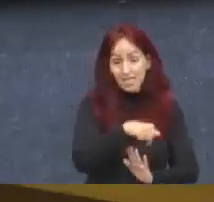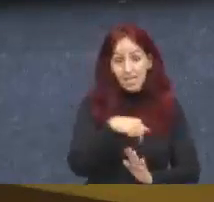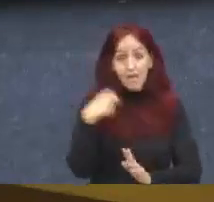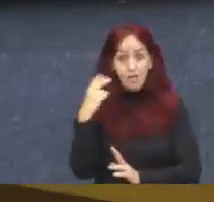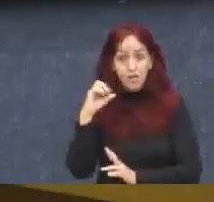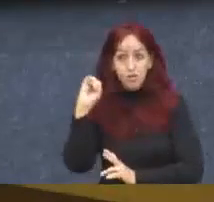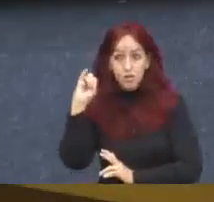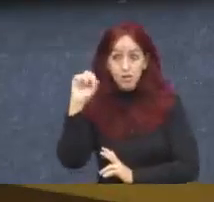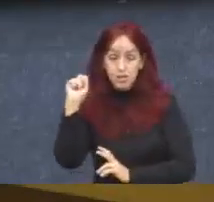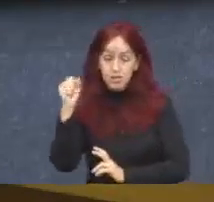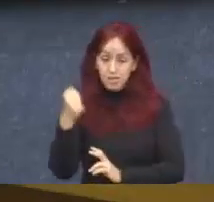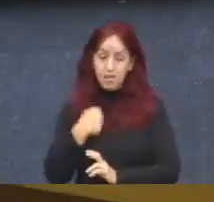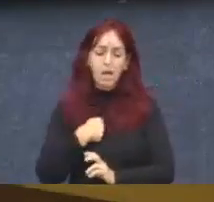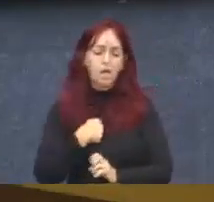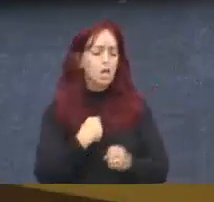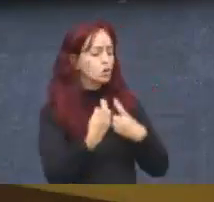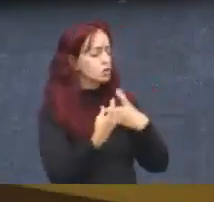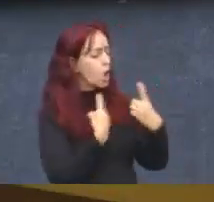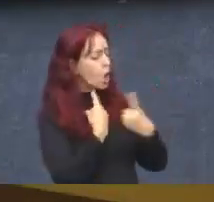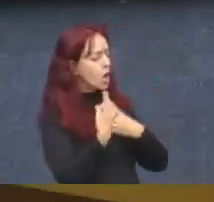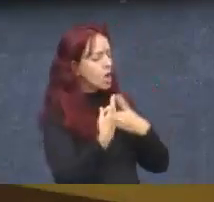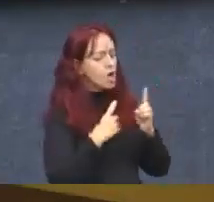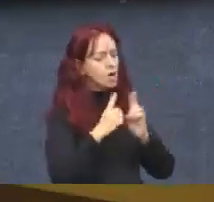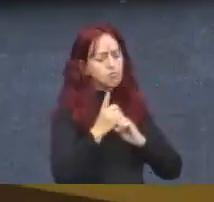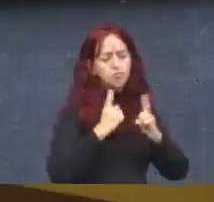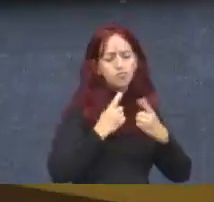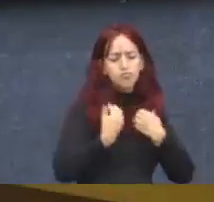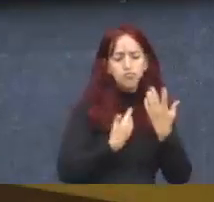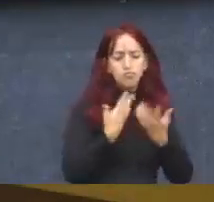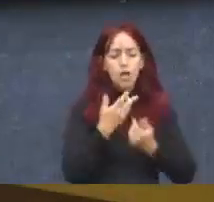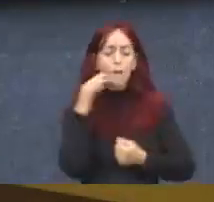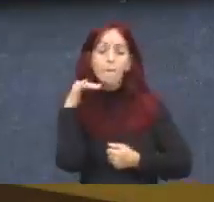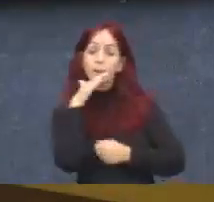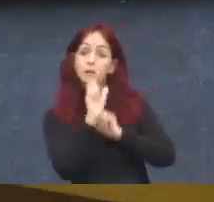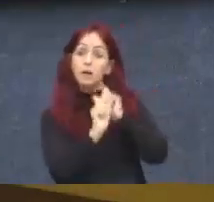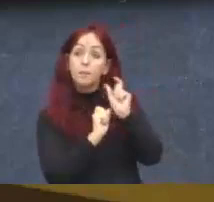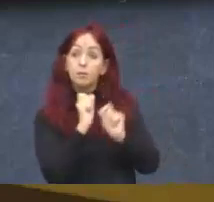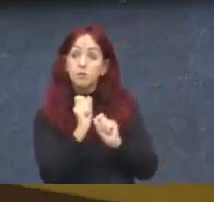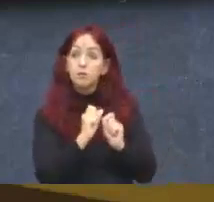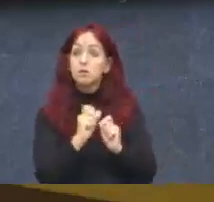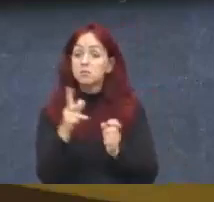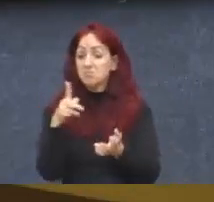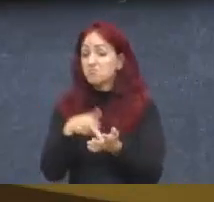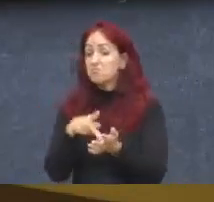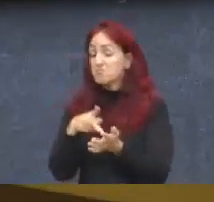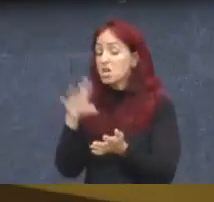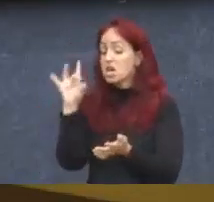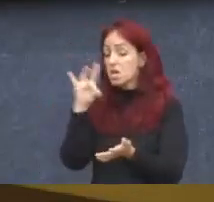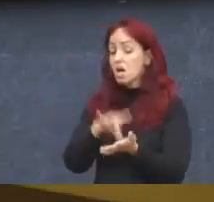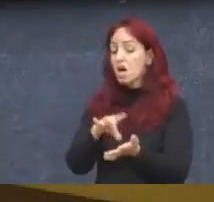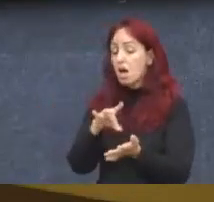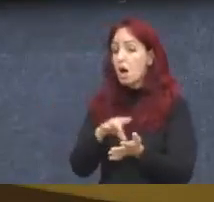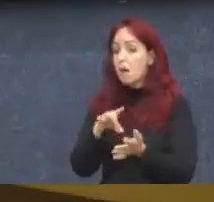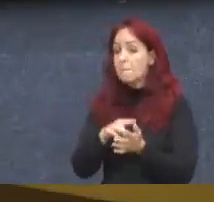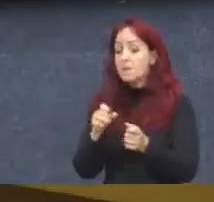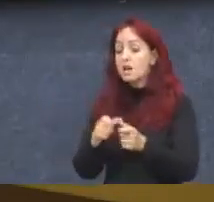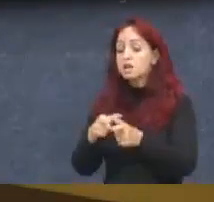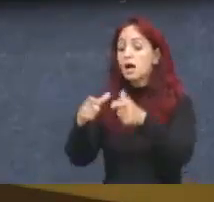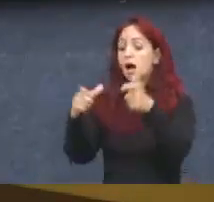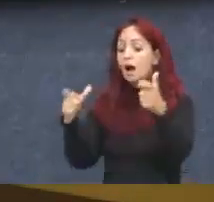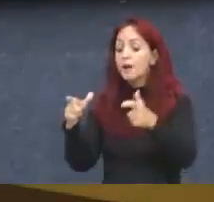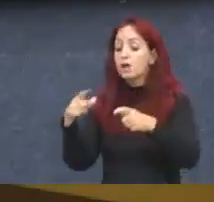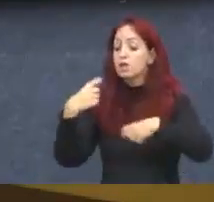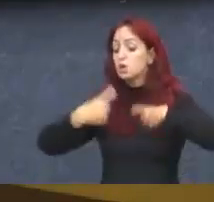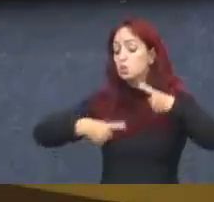eu, dialogando com vários colegas, né, percebi que, realmente, a maioria, no